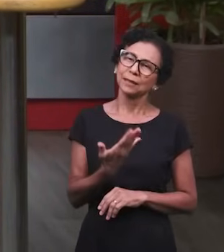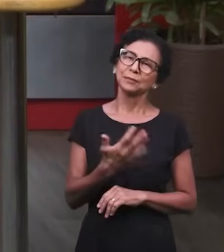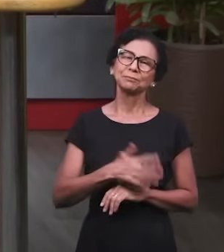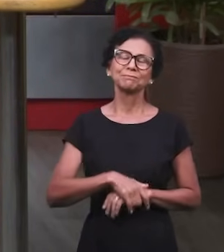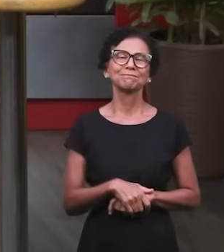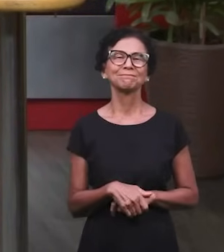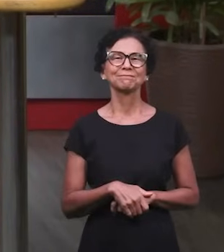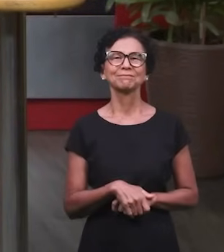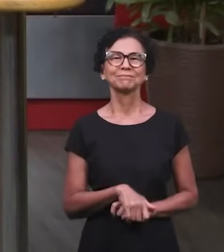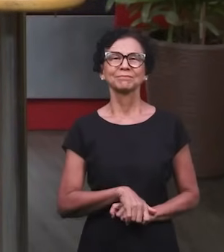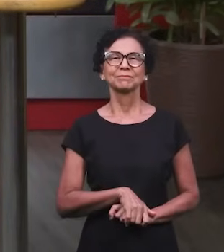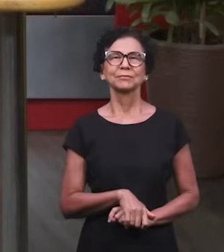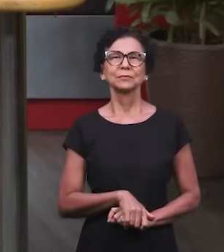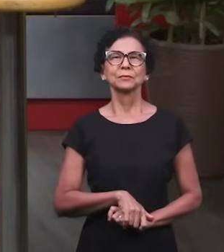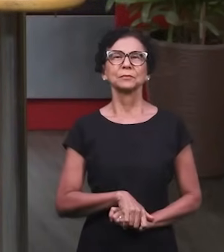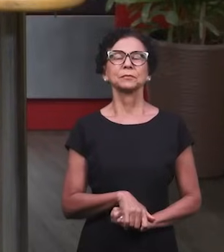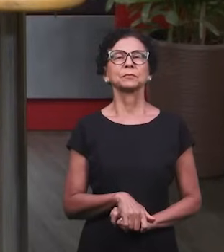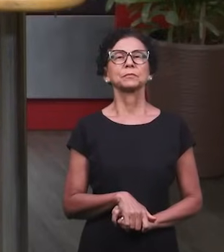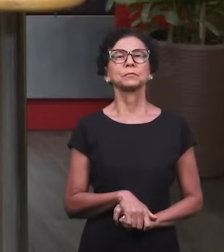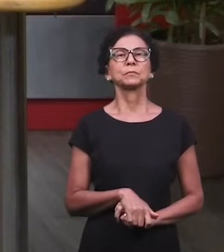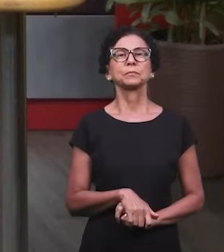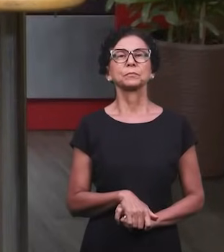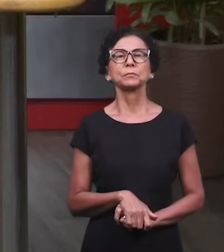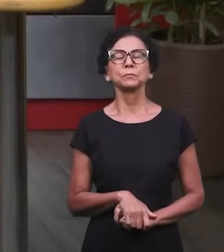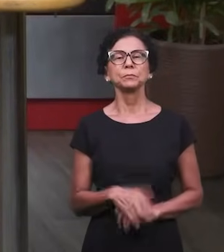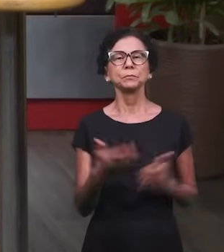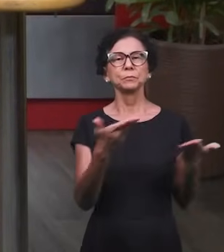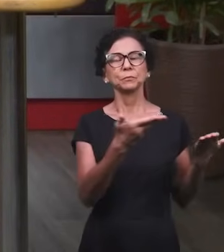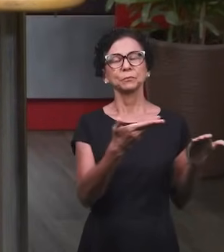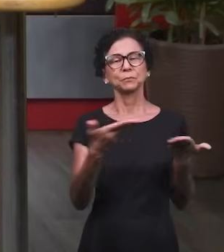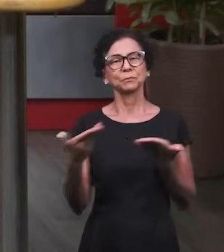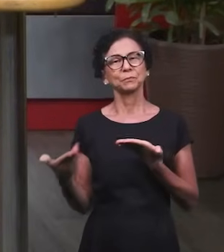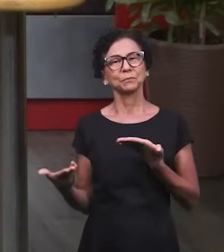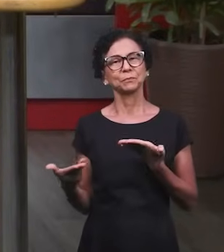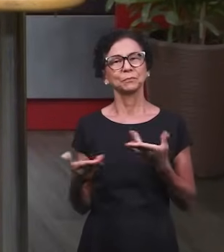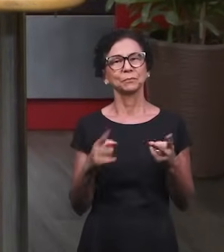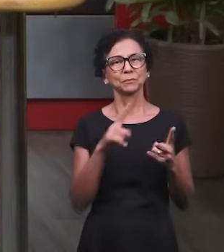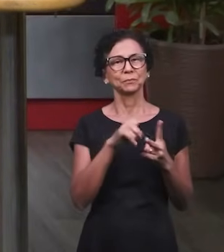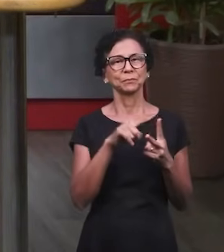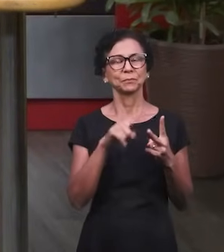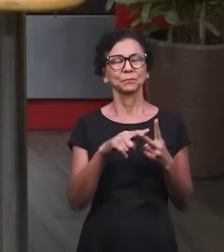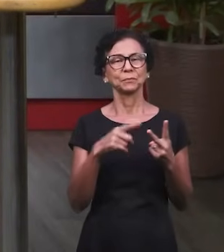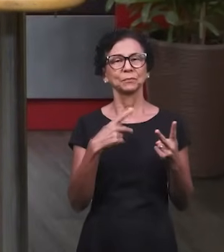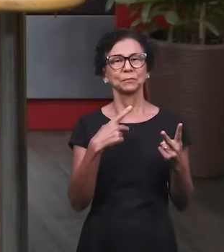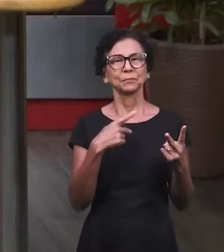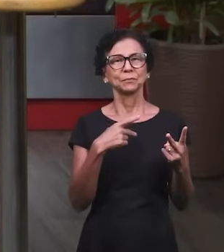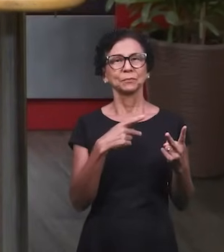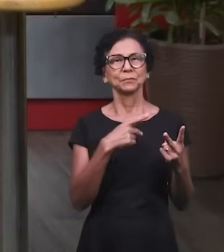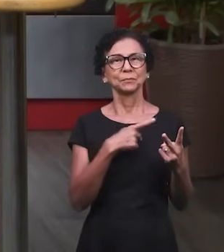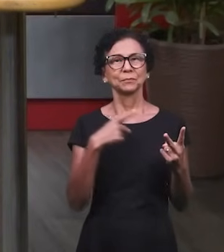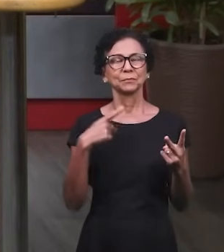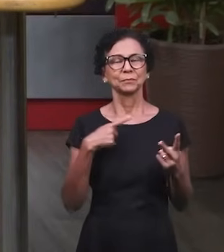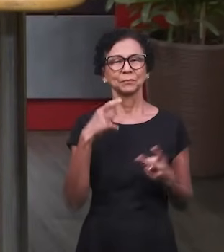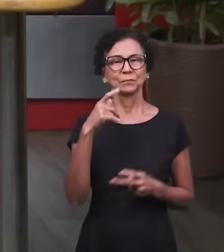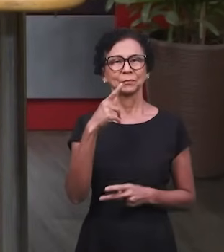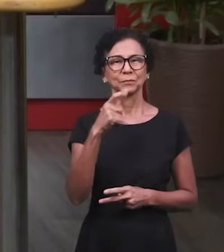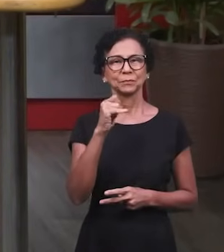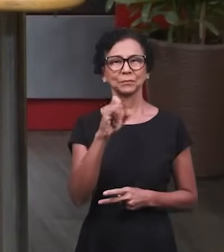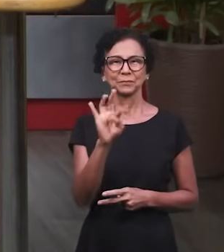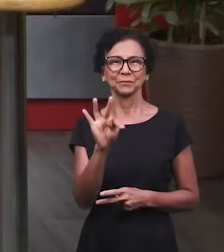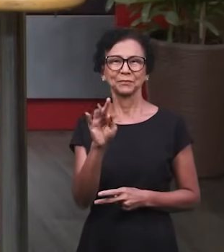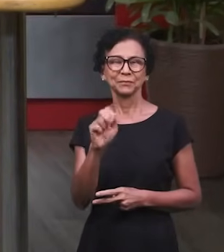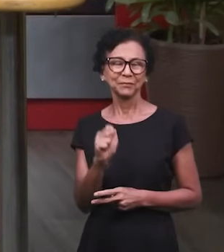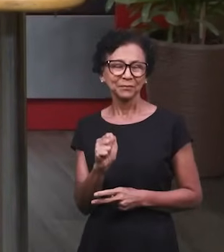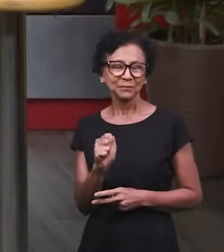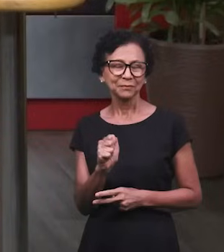e nós recebemos aqui para participar do programa nossos queridos companheiros pastor luí Fernando Pita paz do Senhor Fernando